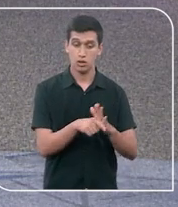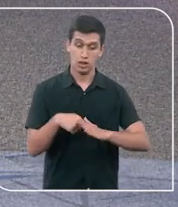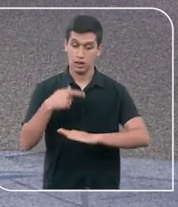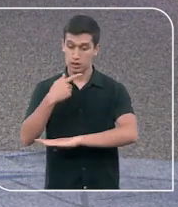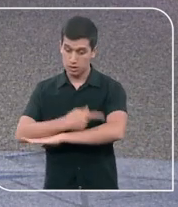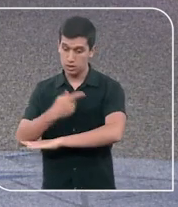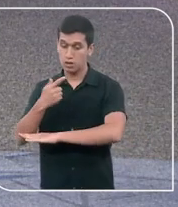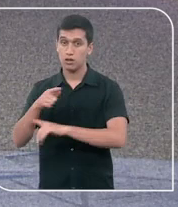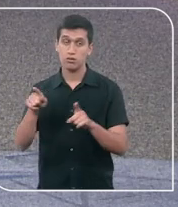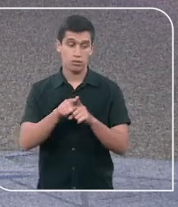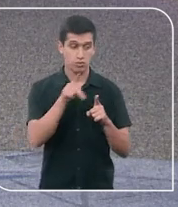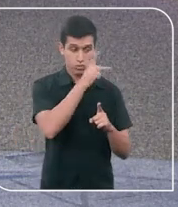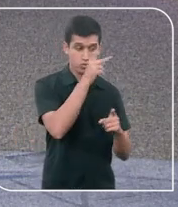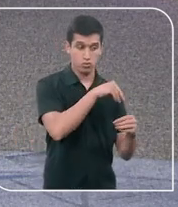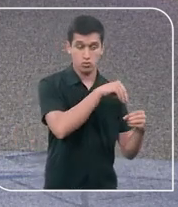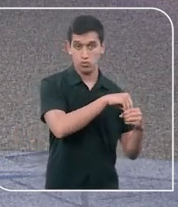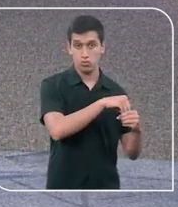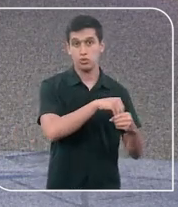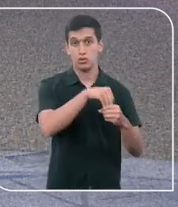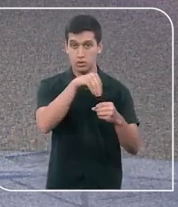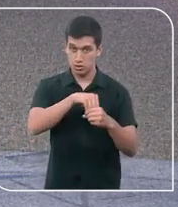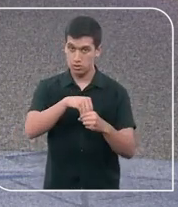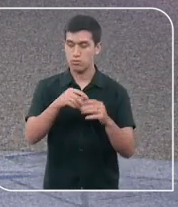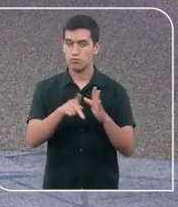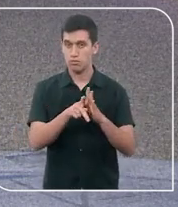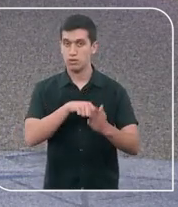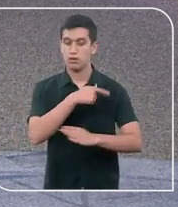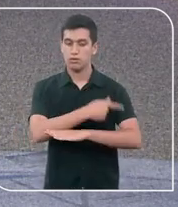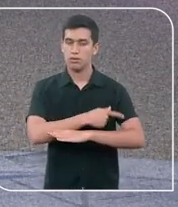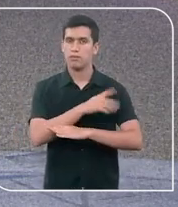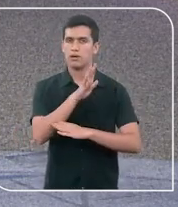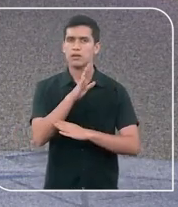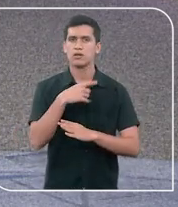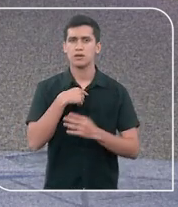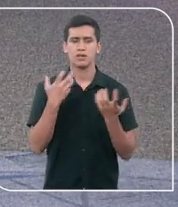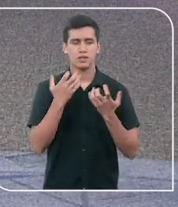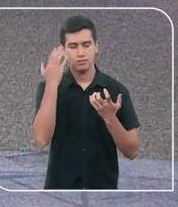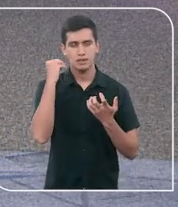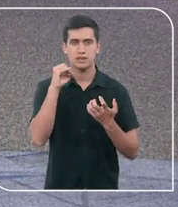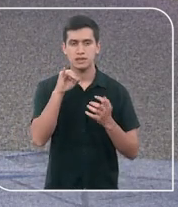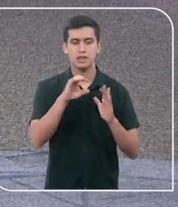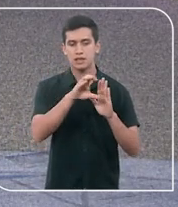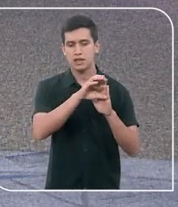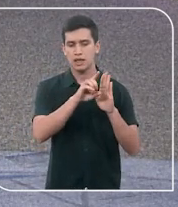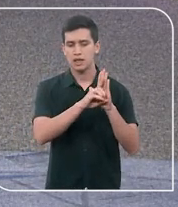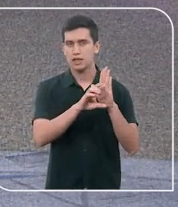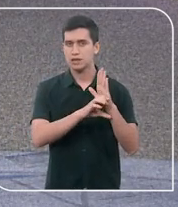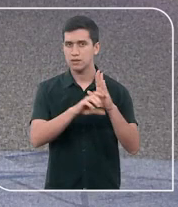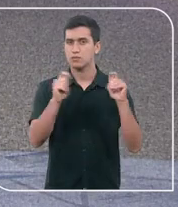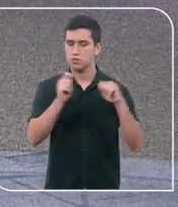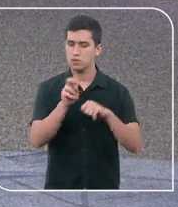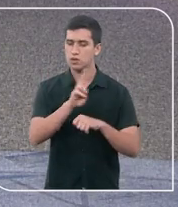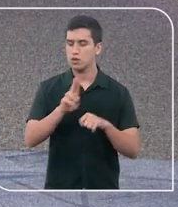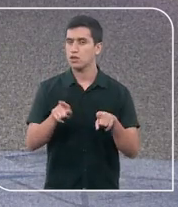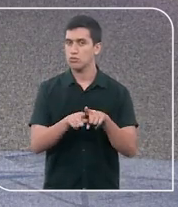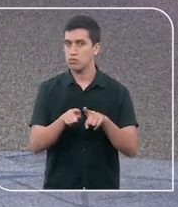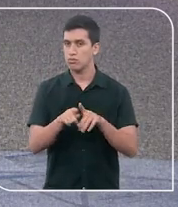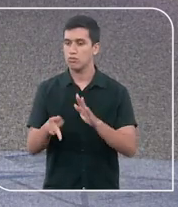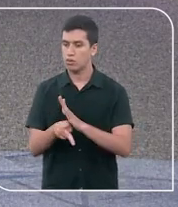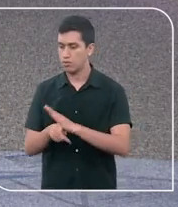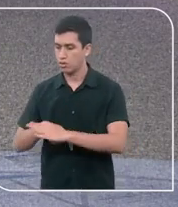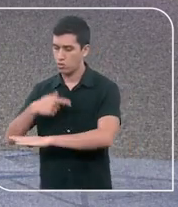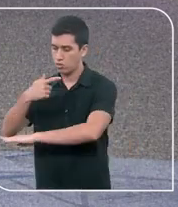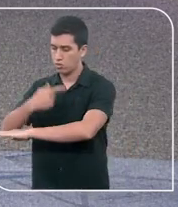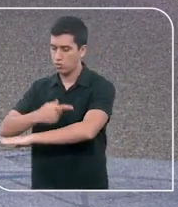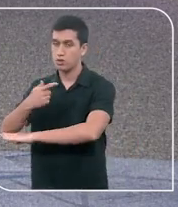saber se o Código de Defesa do Consumidor também pode ser inserido na relação entre condômino e condomínio, professor